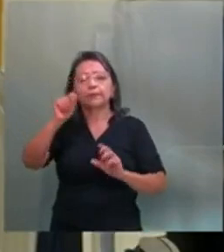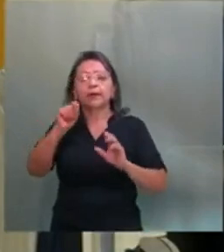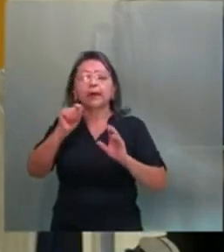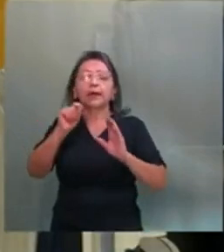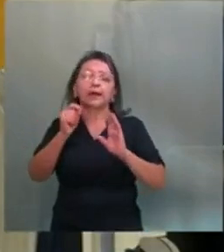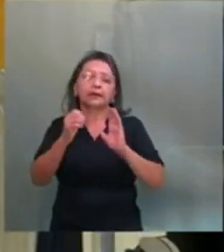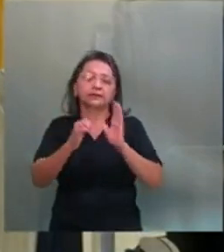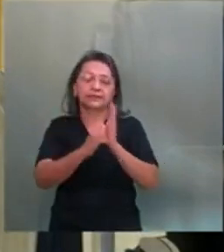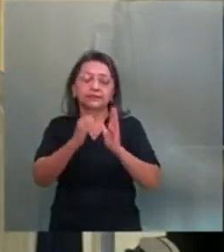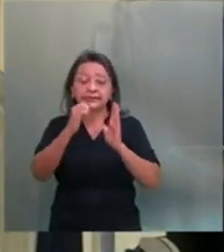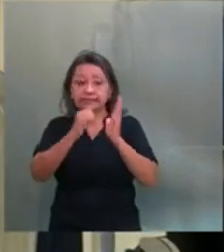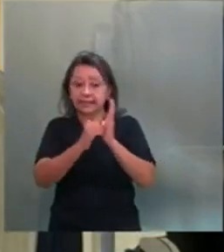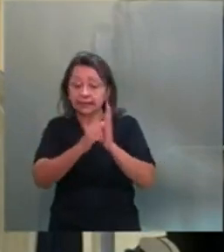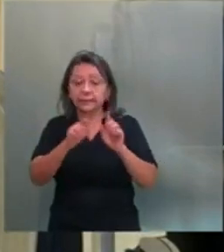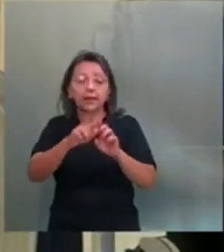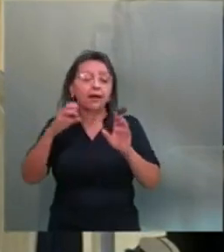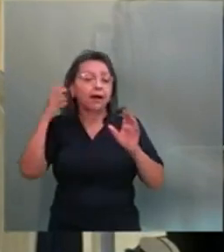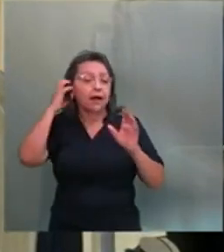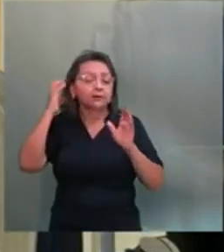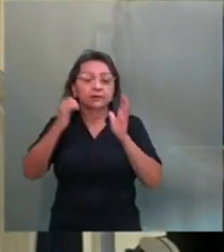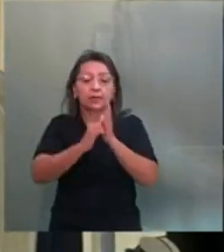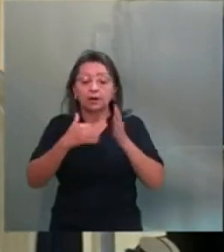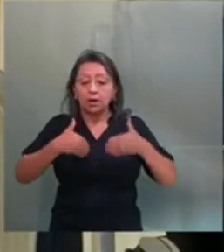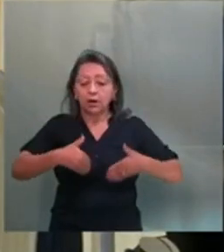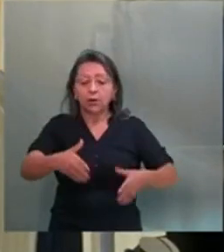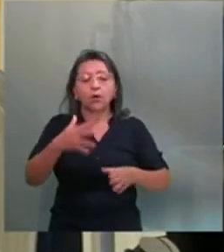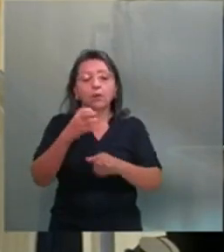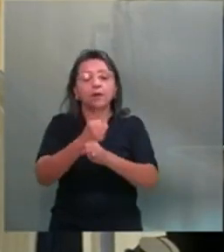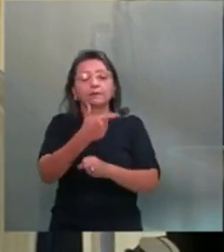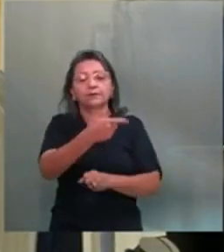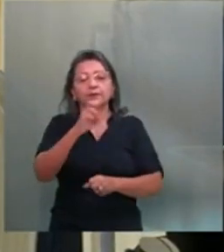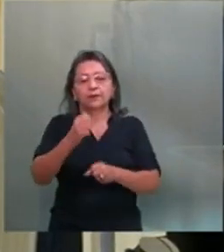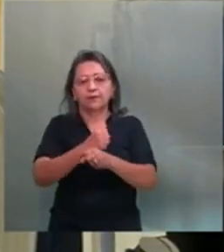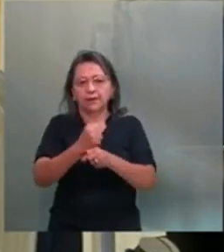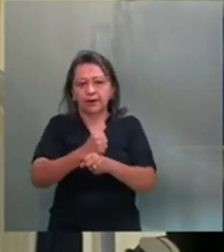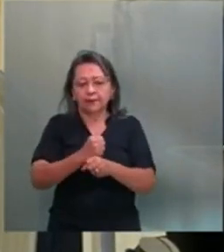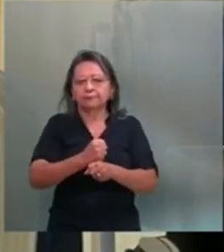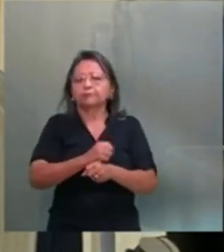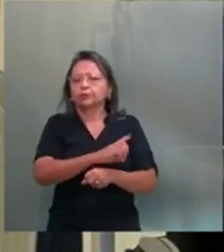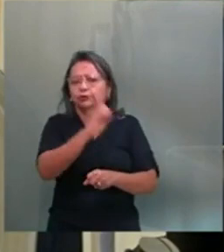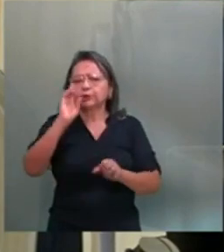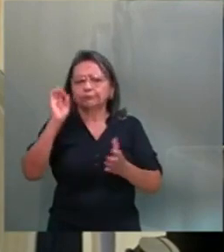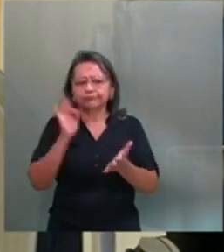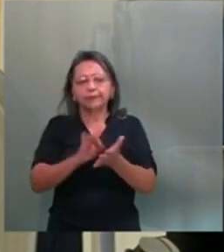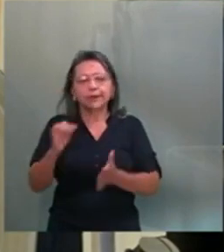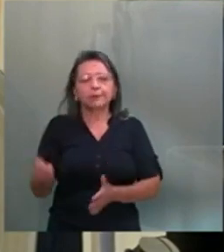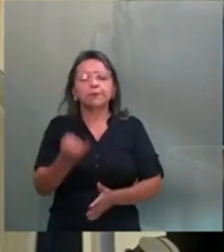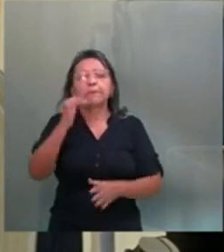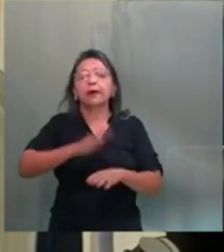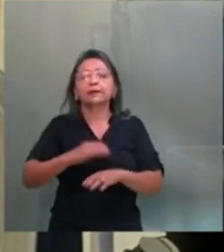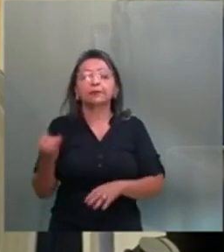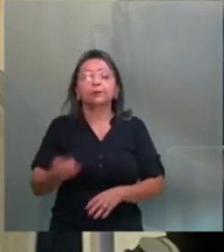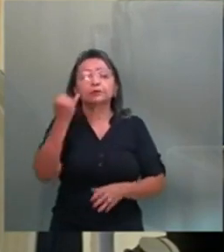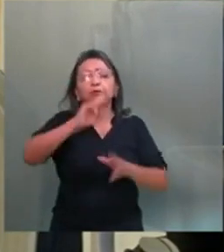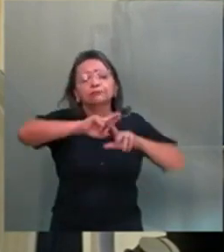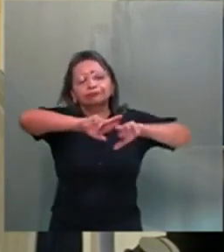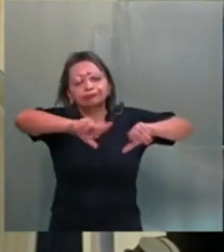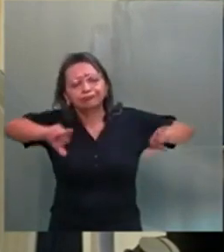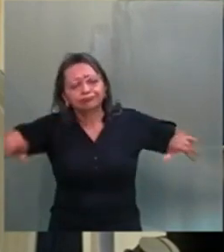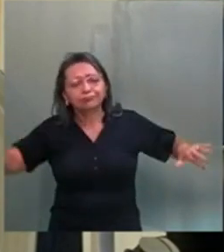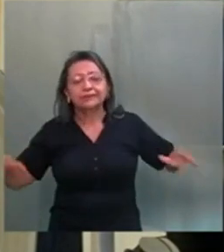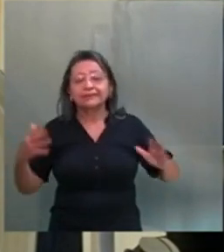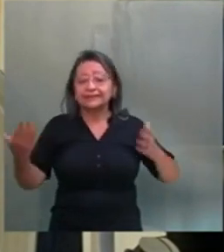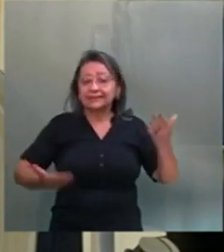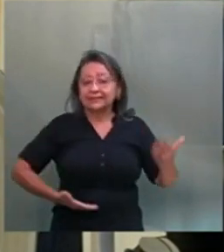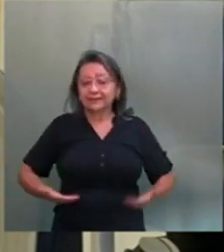Rádio Senado, que completam agora 25 anos. A data é importante, mas o mais importante são os imensos serviços que